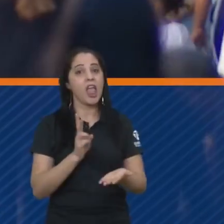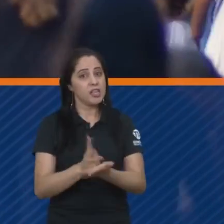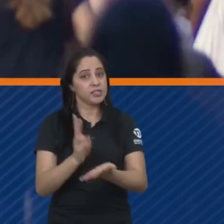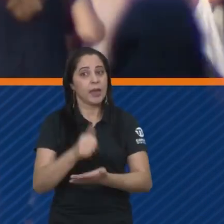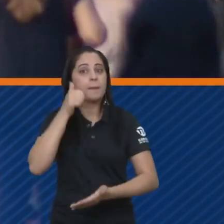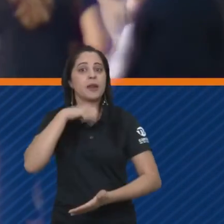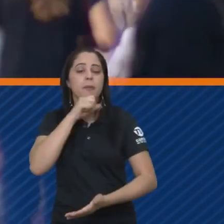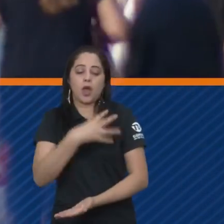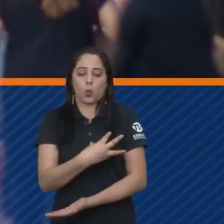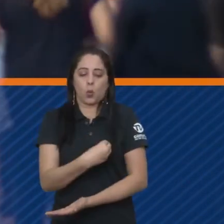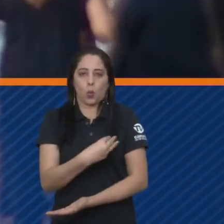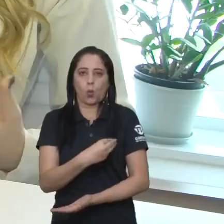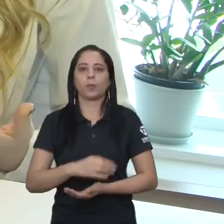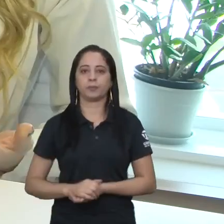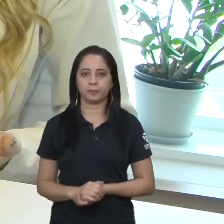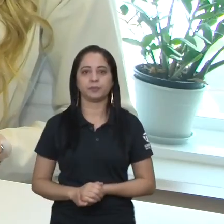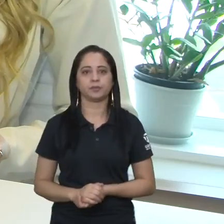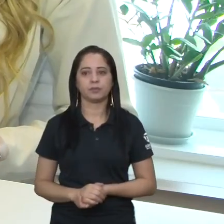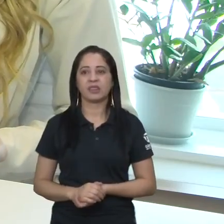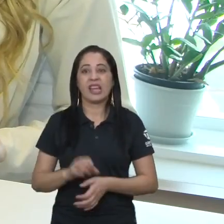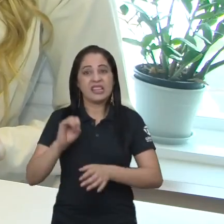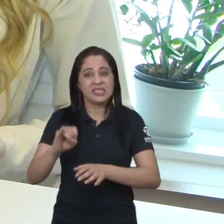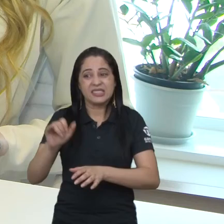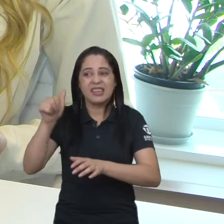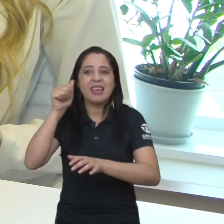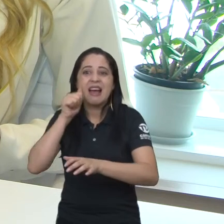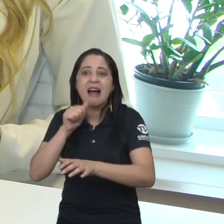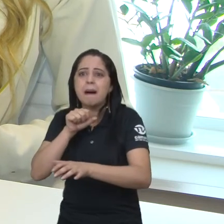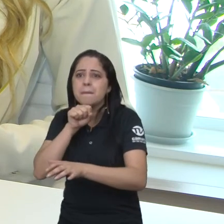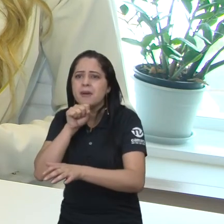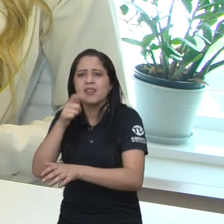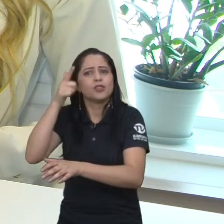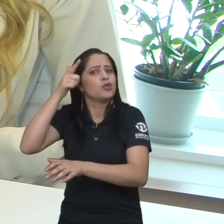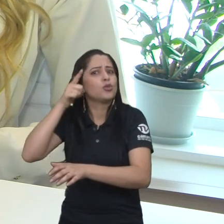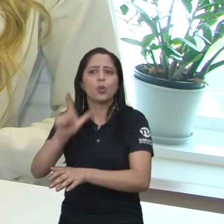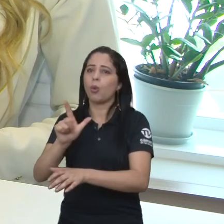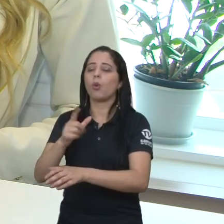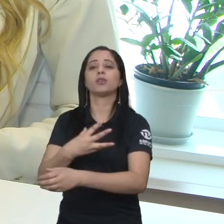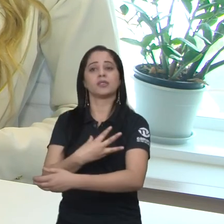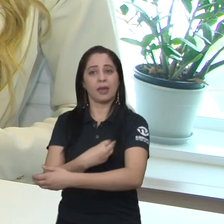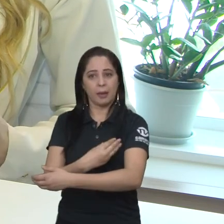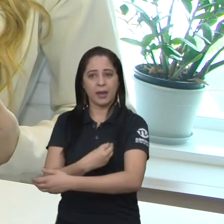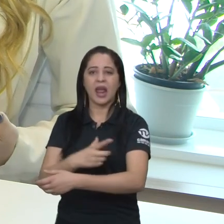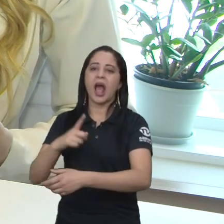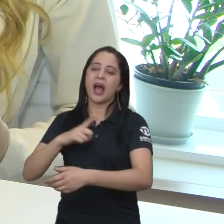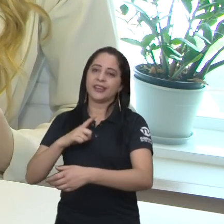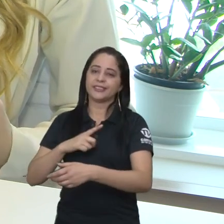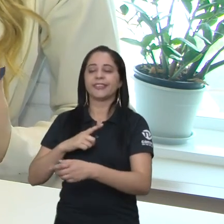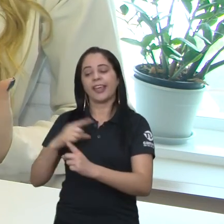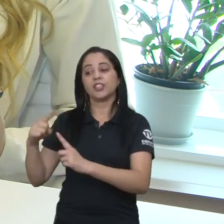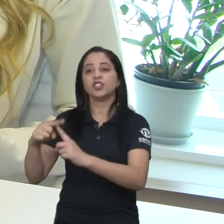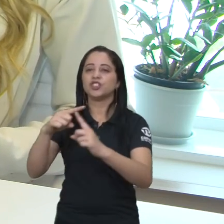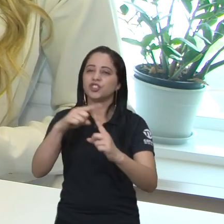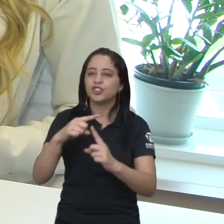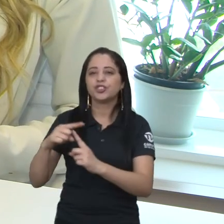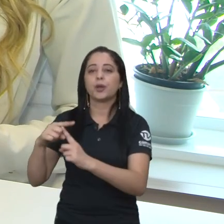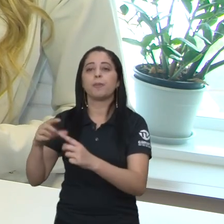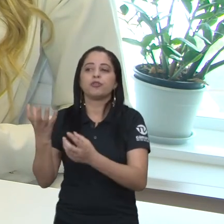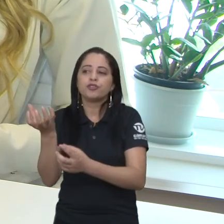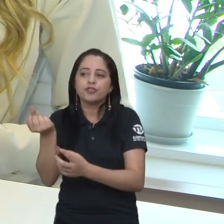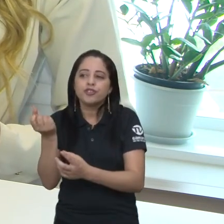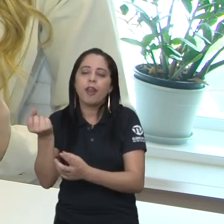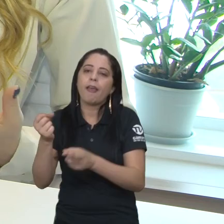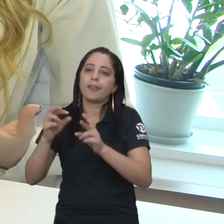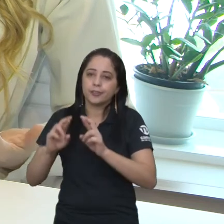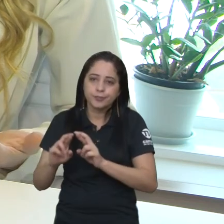acordo com o Ministério da Saúde. A mãe que não consegue amamentar, a gente tem hoje as fórmulas, tem várias fórmulas no